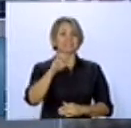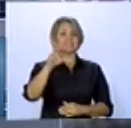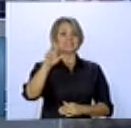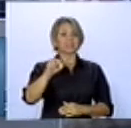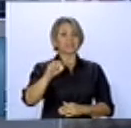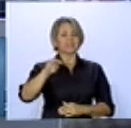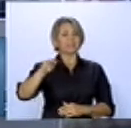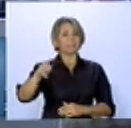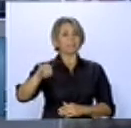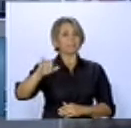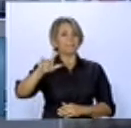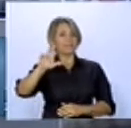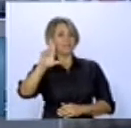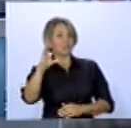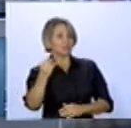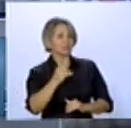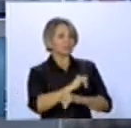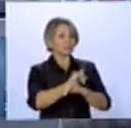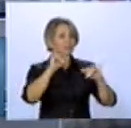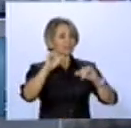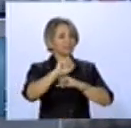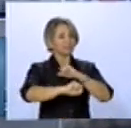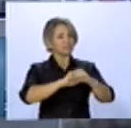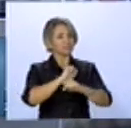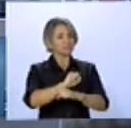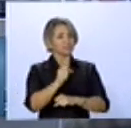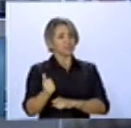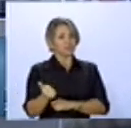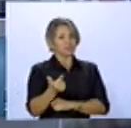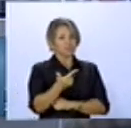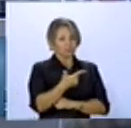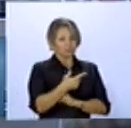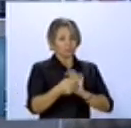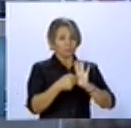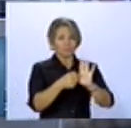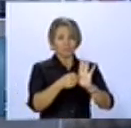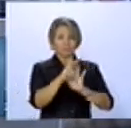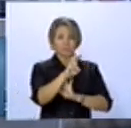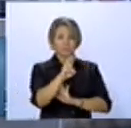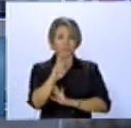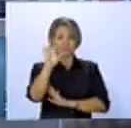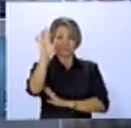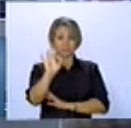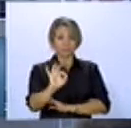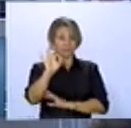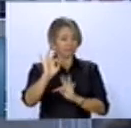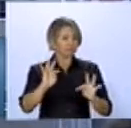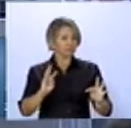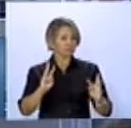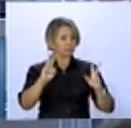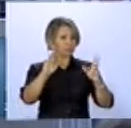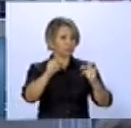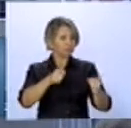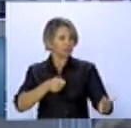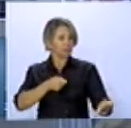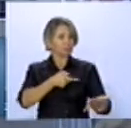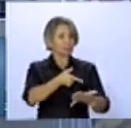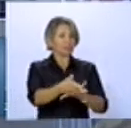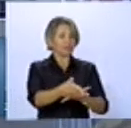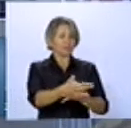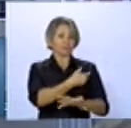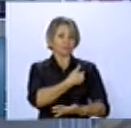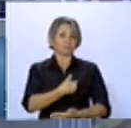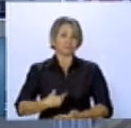de reais com propaganda no ano de 2012 representa 55% de tudo que foi investido no estado